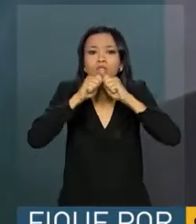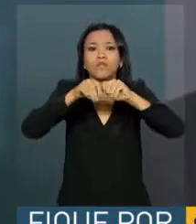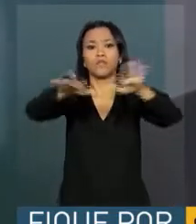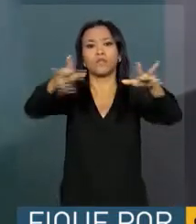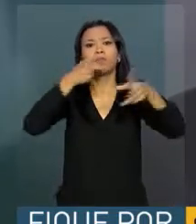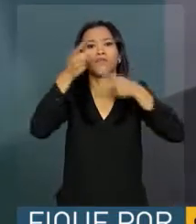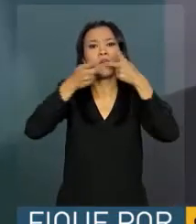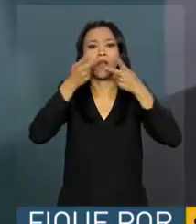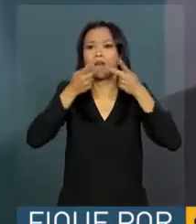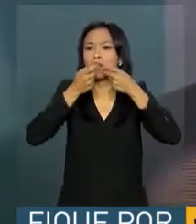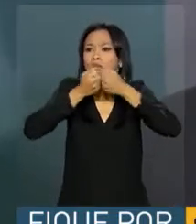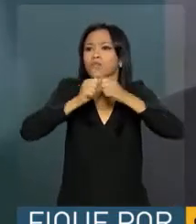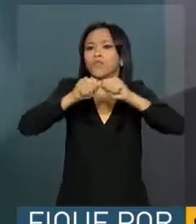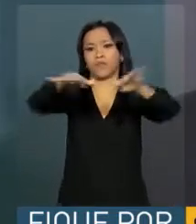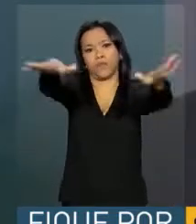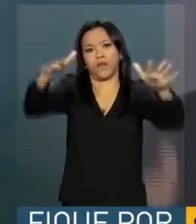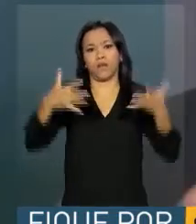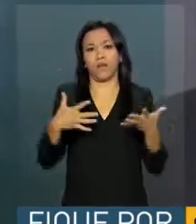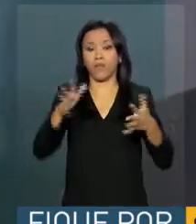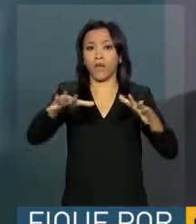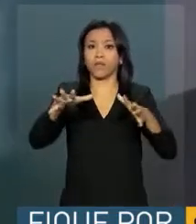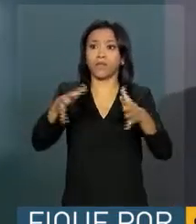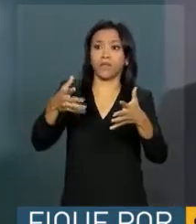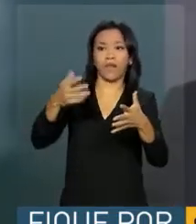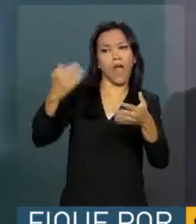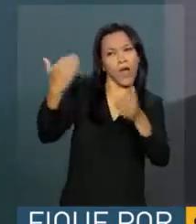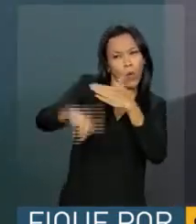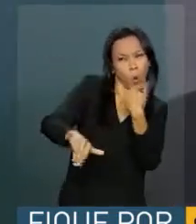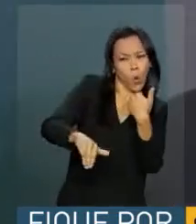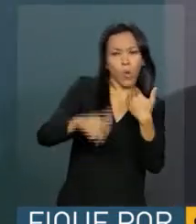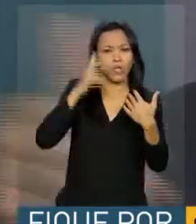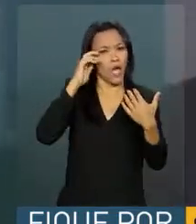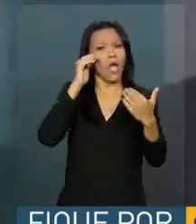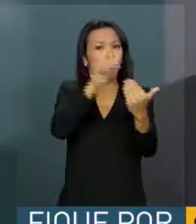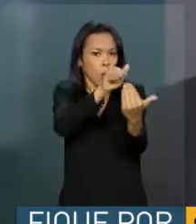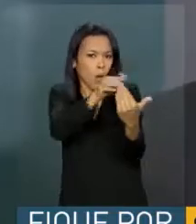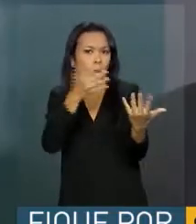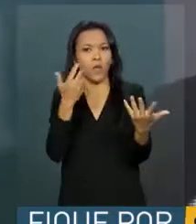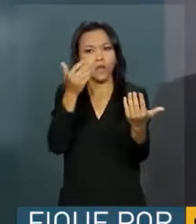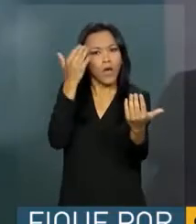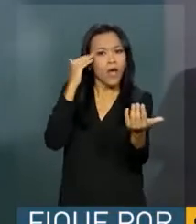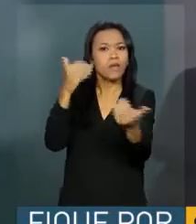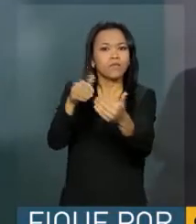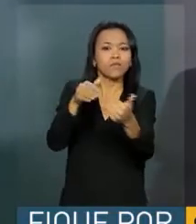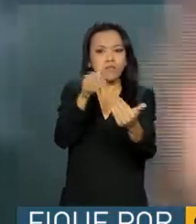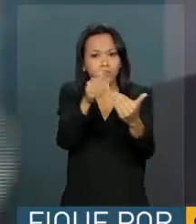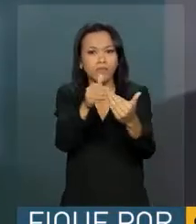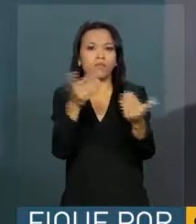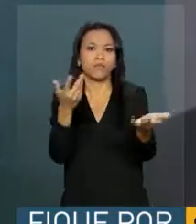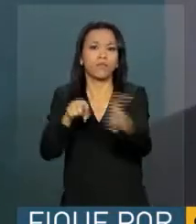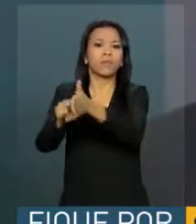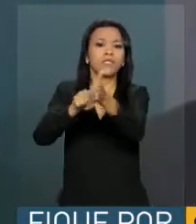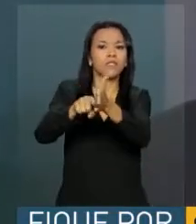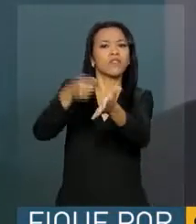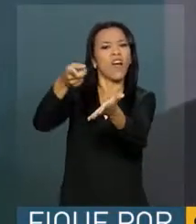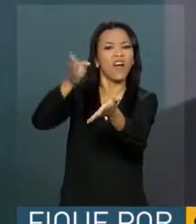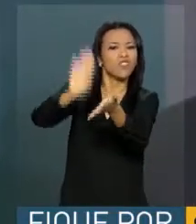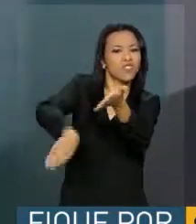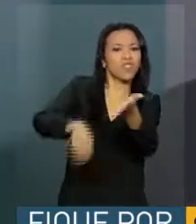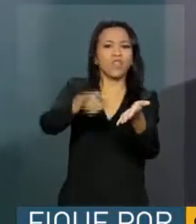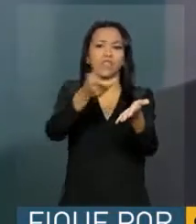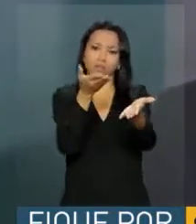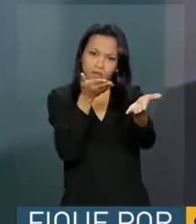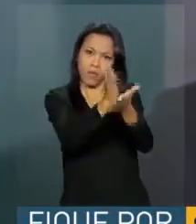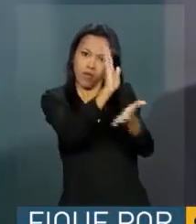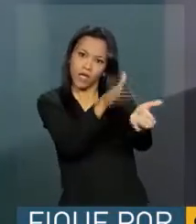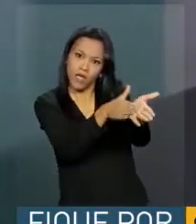se posicionar. Então, muita gente não gosta, protesta, etc. Outros falam, aprova esse, não aprova aquele.